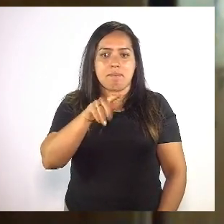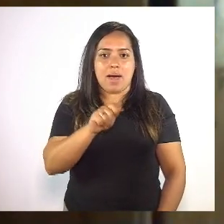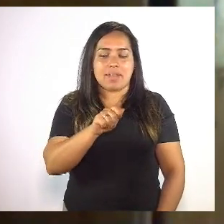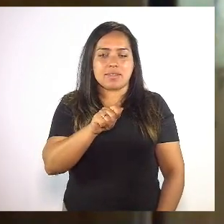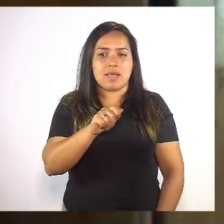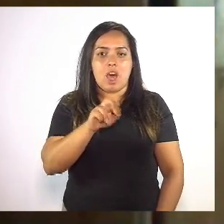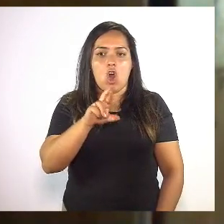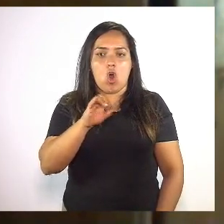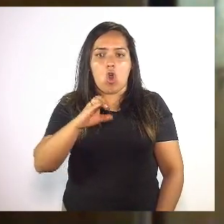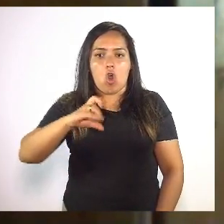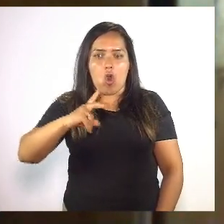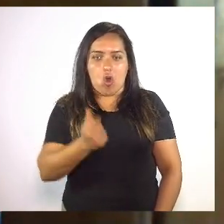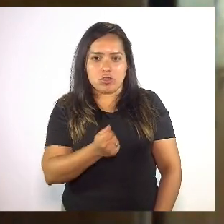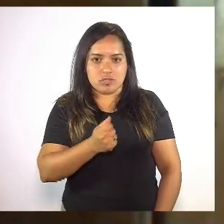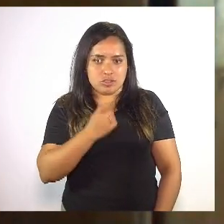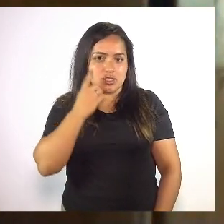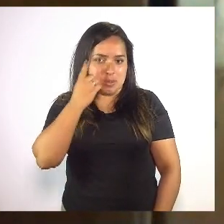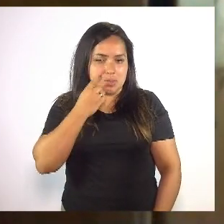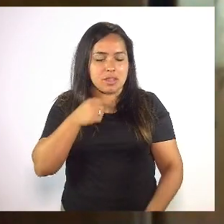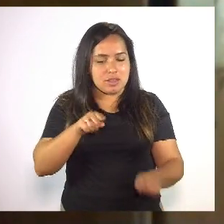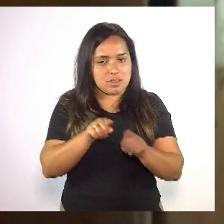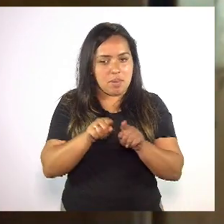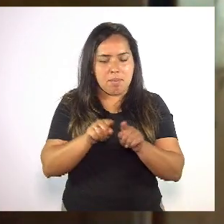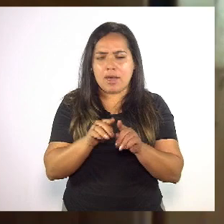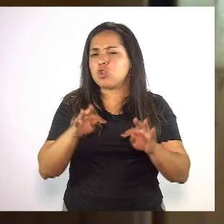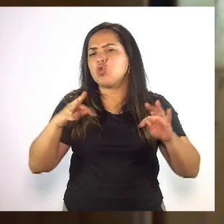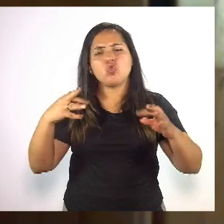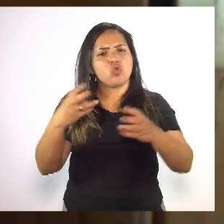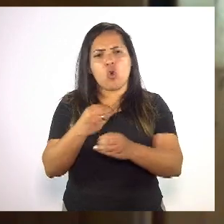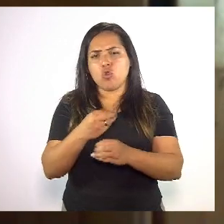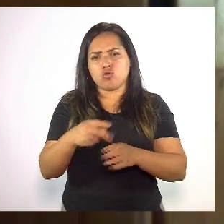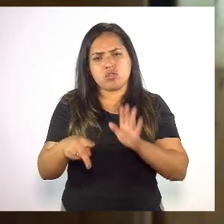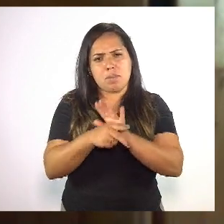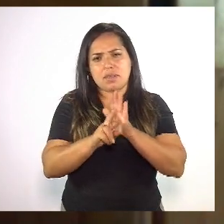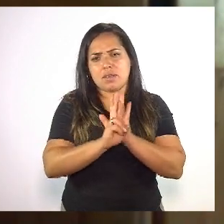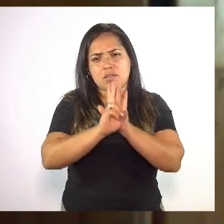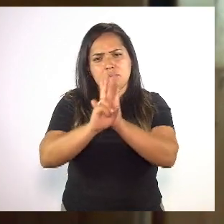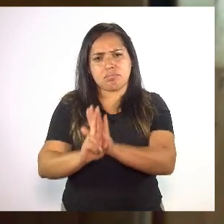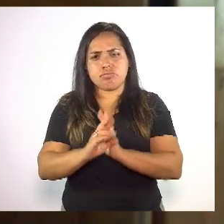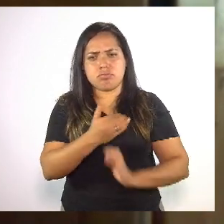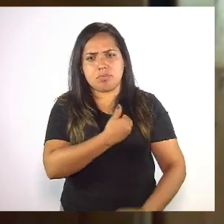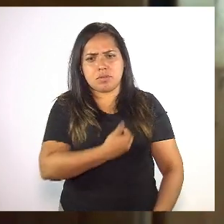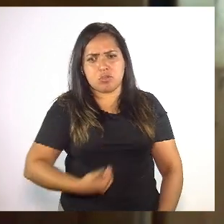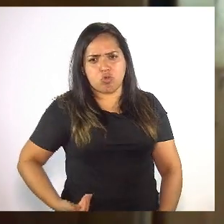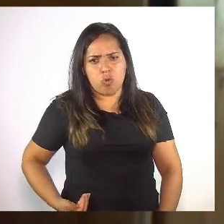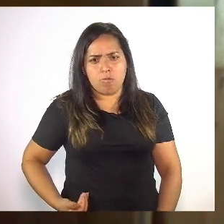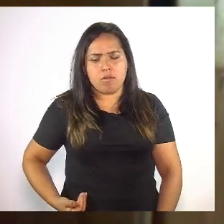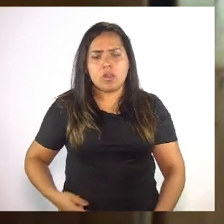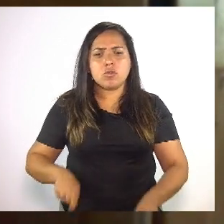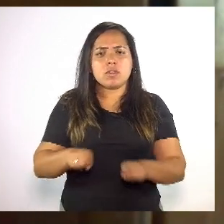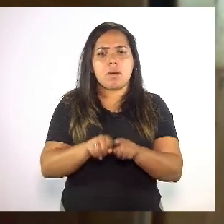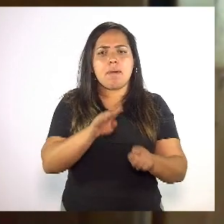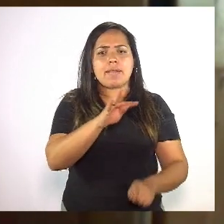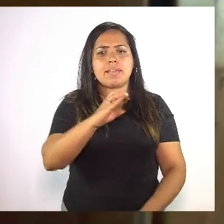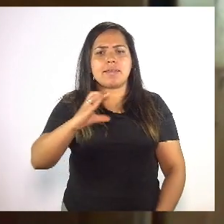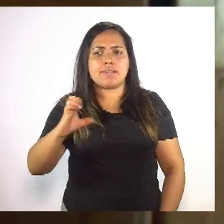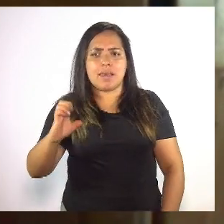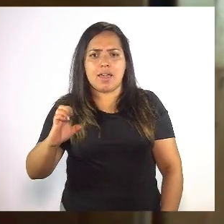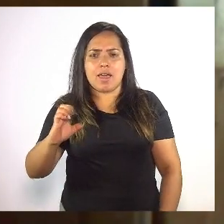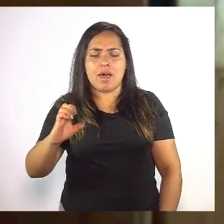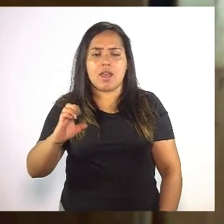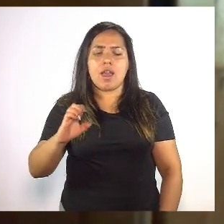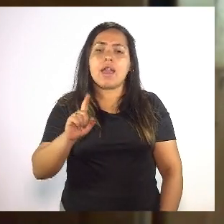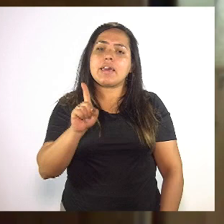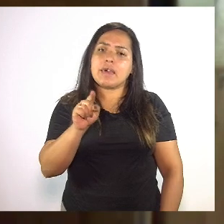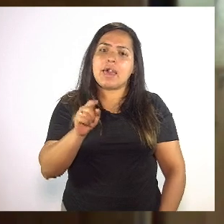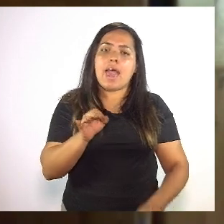senhores representantes do Poder Executivo, do Tribunal de Contas. Eu vou ser